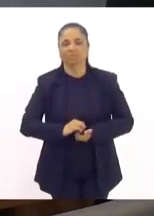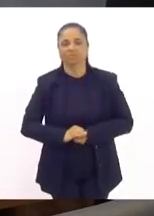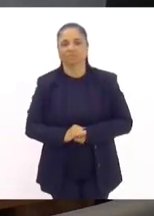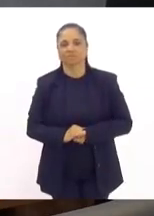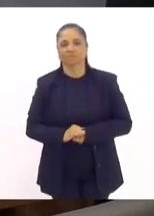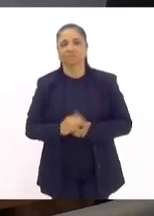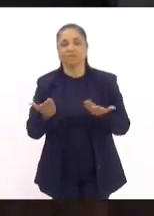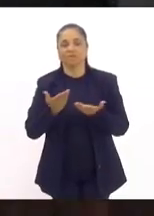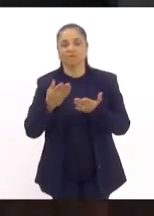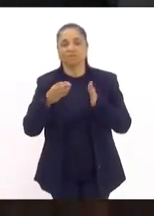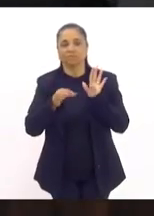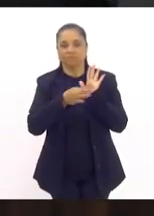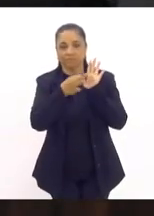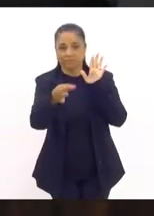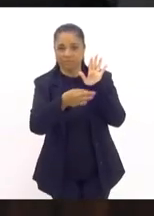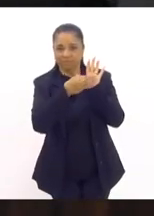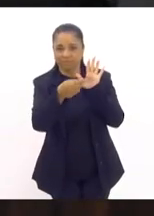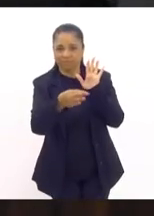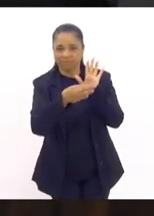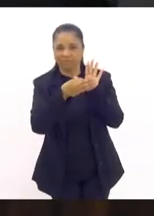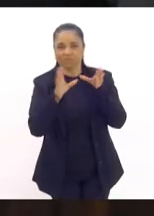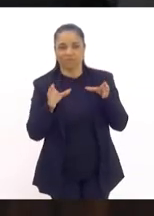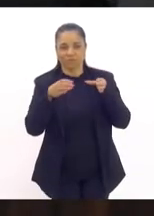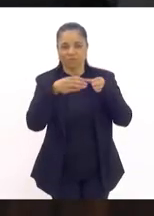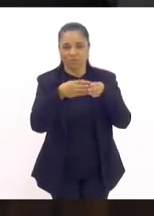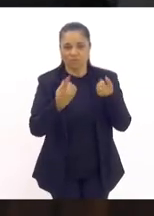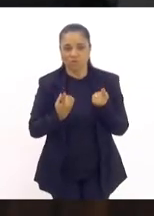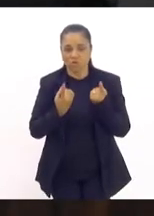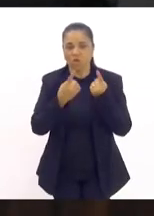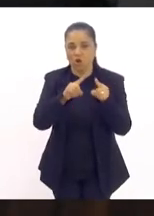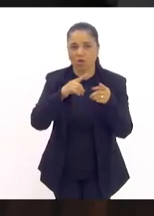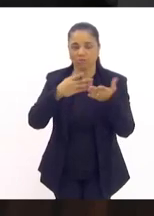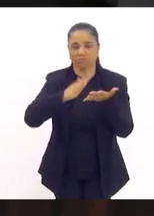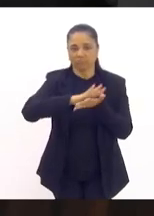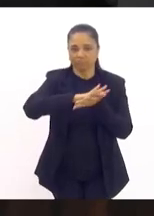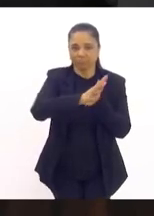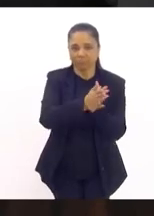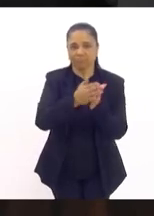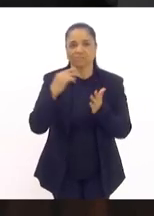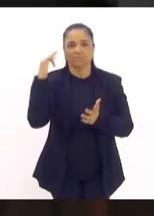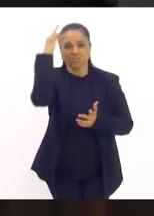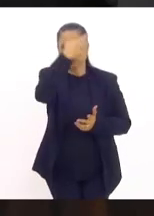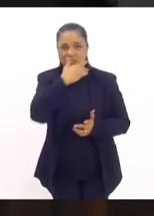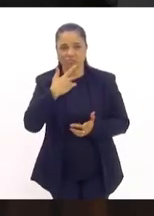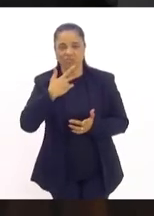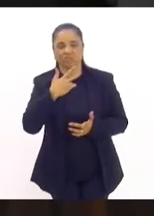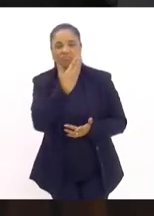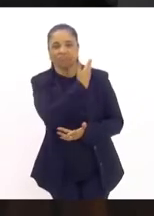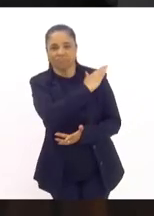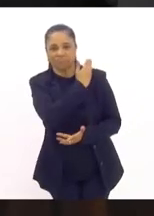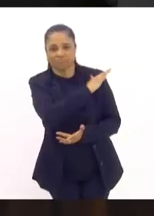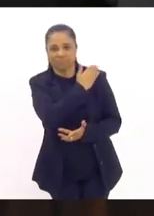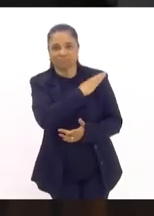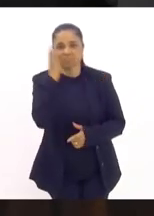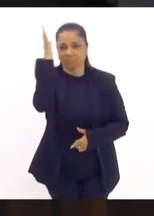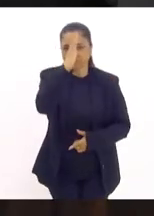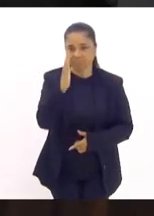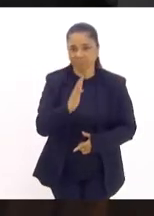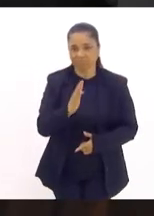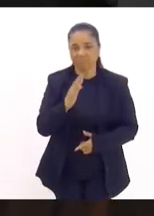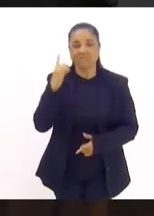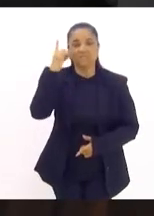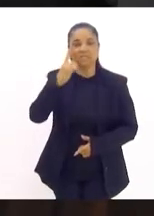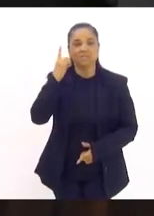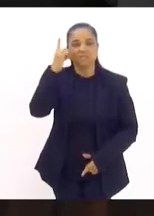Para emitir parecer pela Comissão de Combate às Discriminações, Preconceito de Raça, Cor, Etnia, Religião e Procedência Nacional,